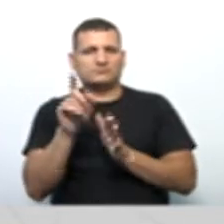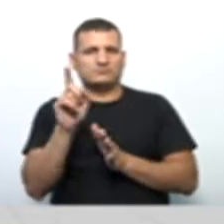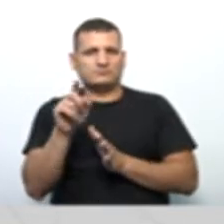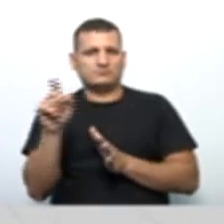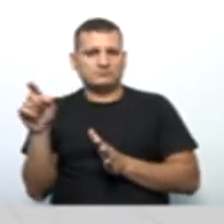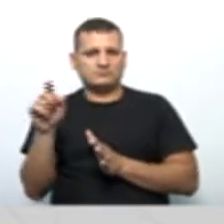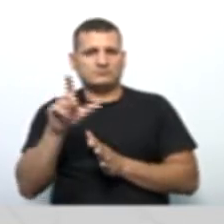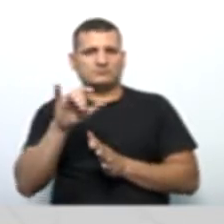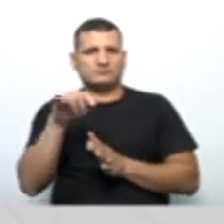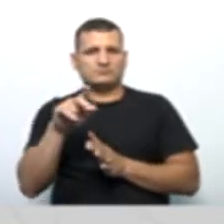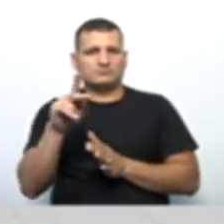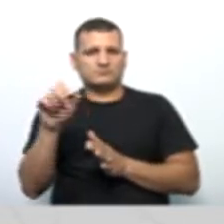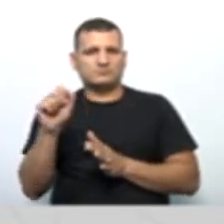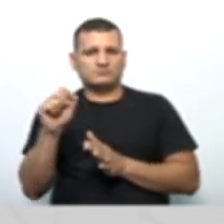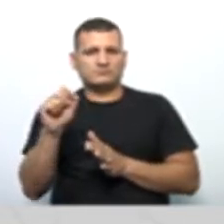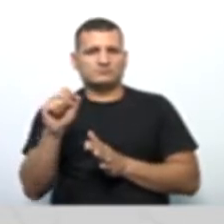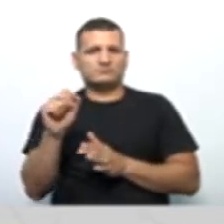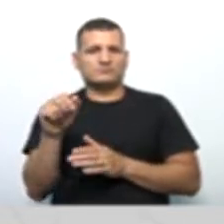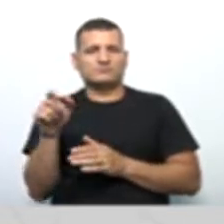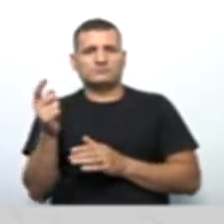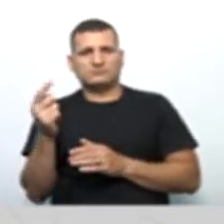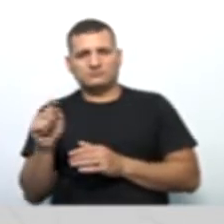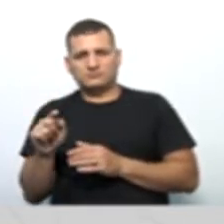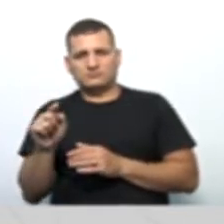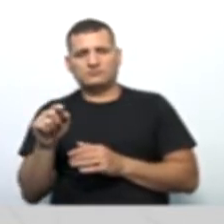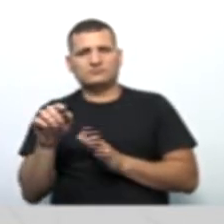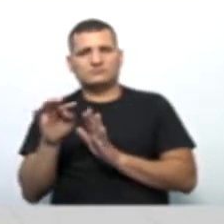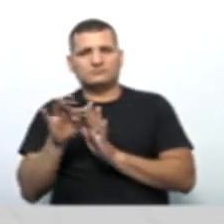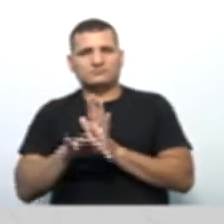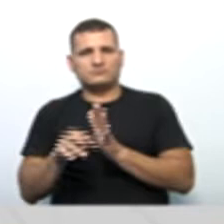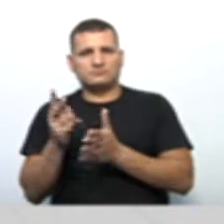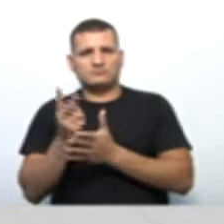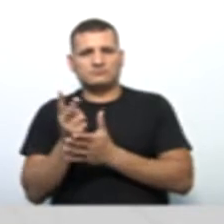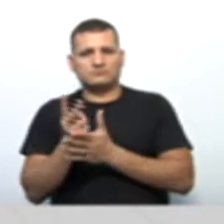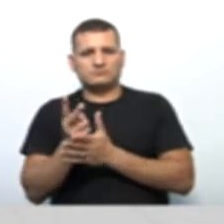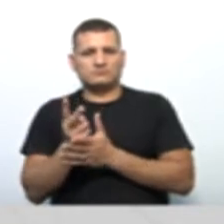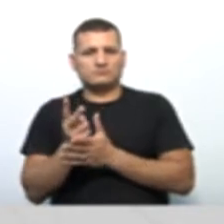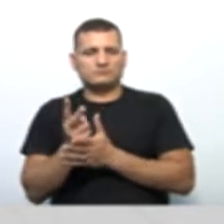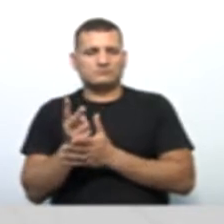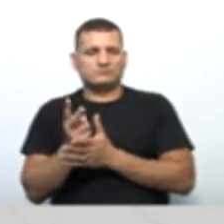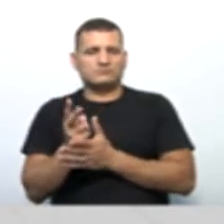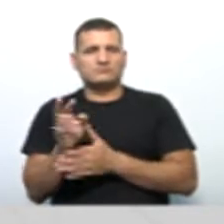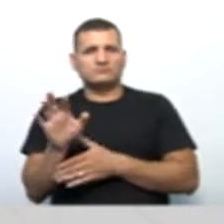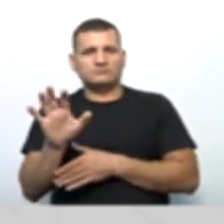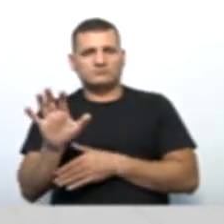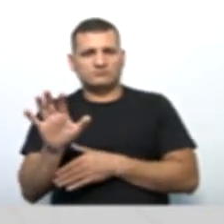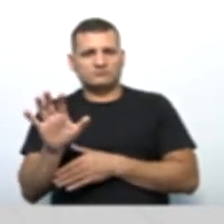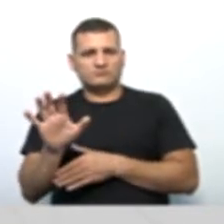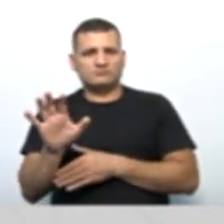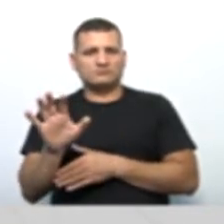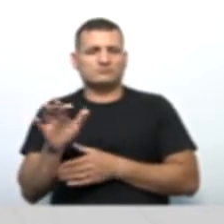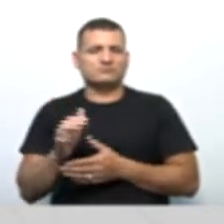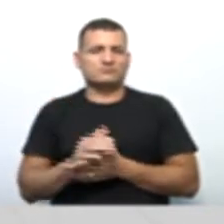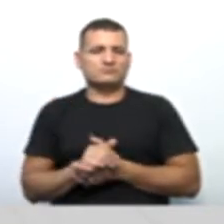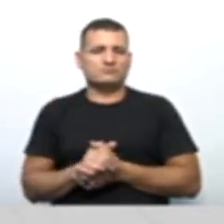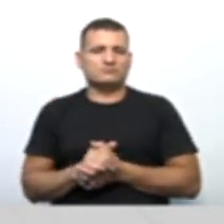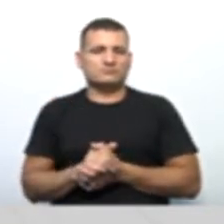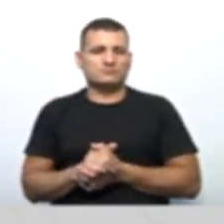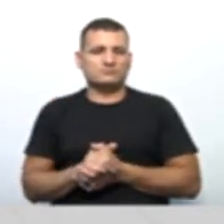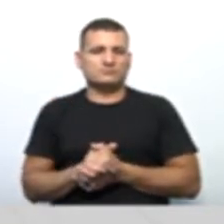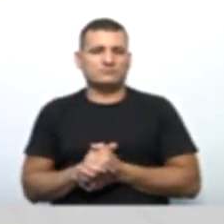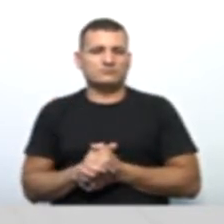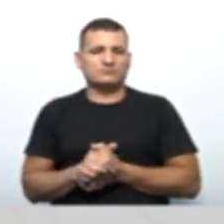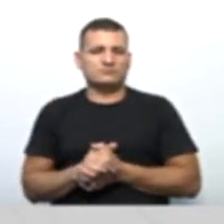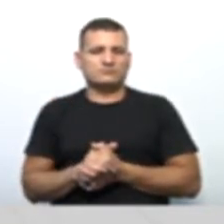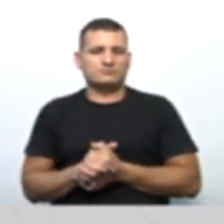não ocupando muito espaço e o texto novamente o texto ele sempre manteve o padrão para não ocupar muito a tela do do site e